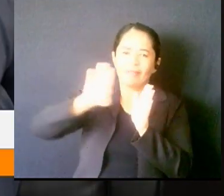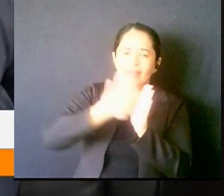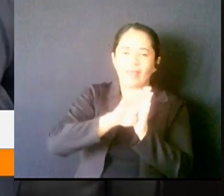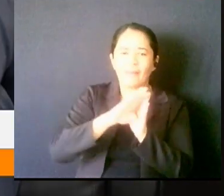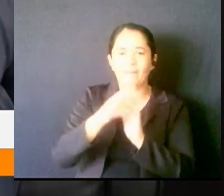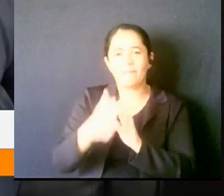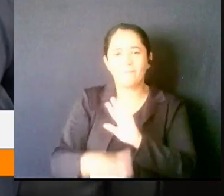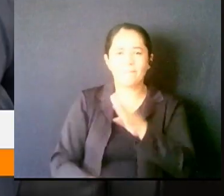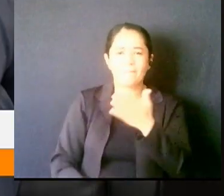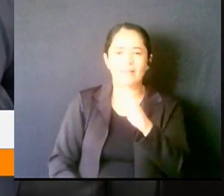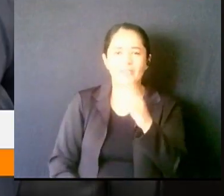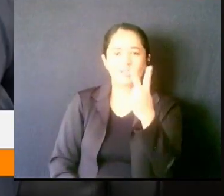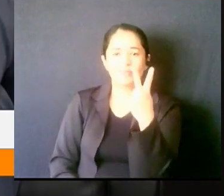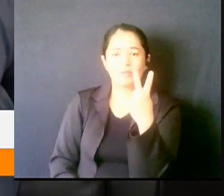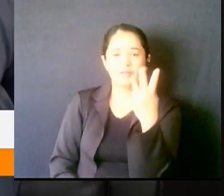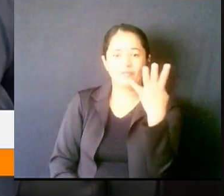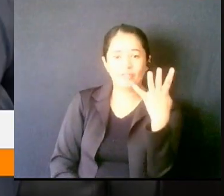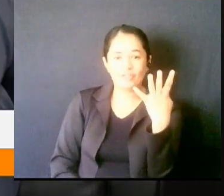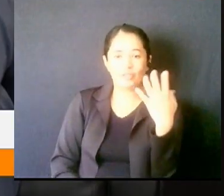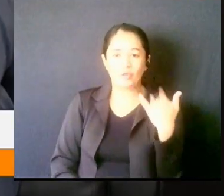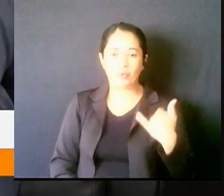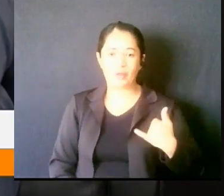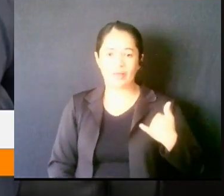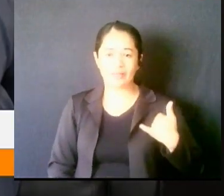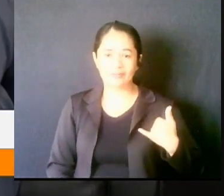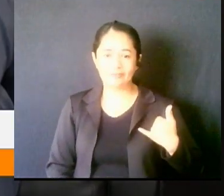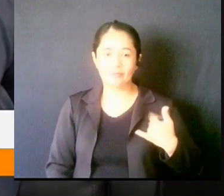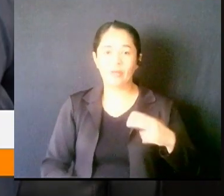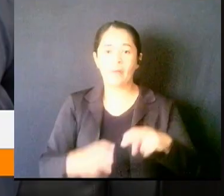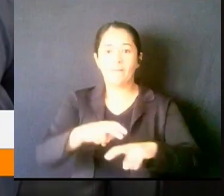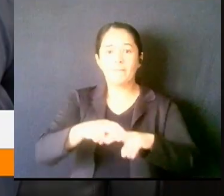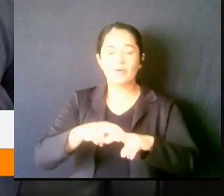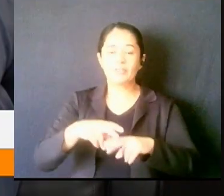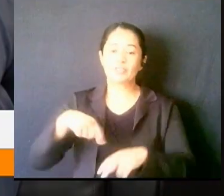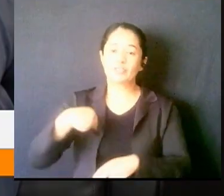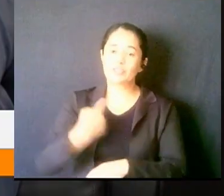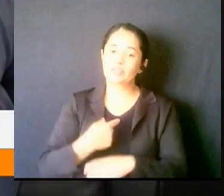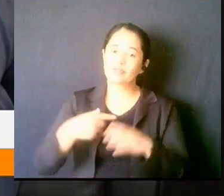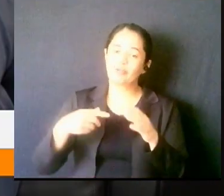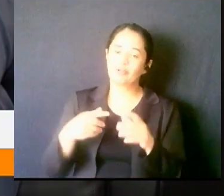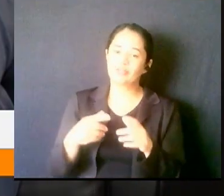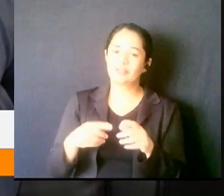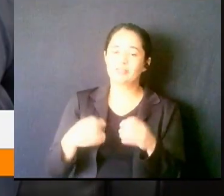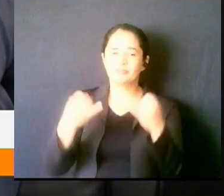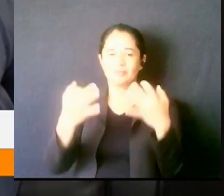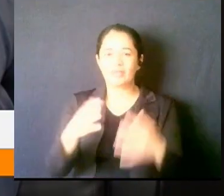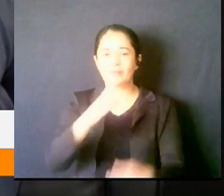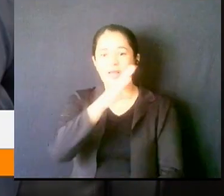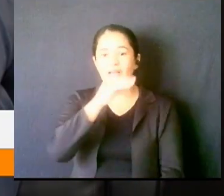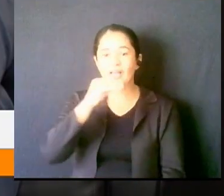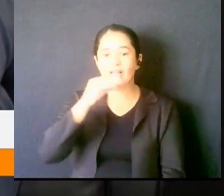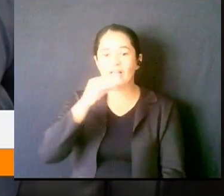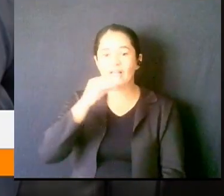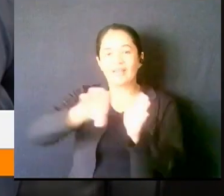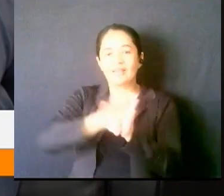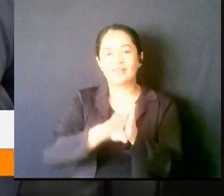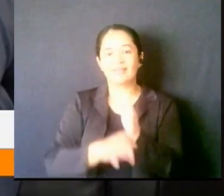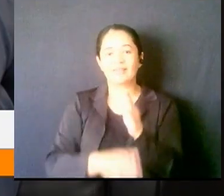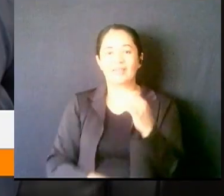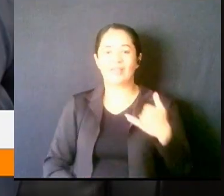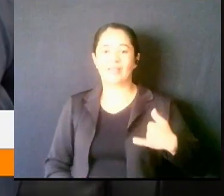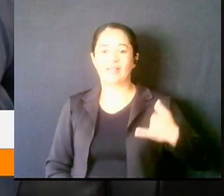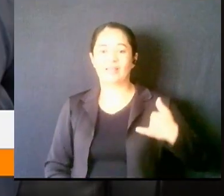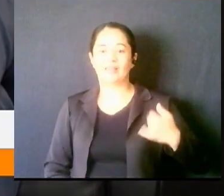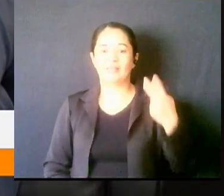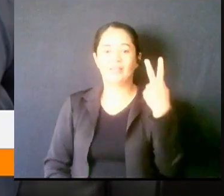gente está estendendo a adolescência até perto dos 24 anos, por causa dessas grandes mudanças. Então, você imagina